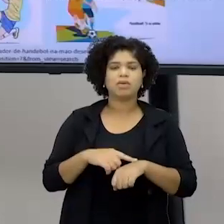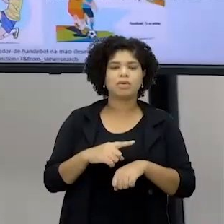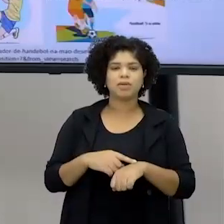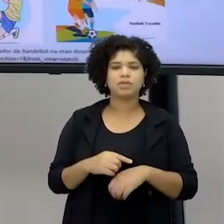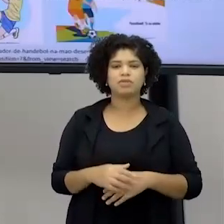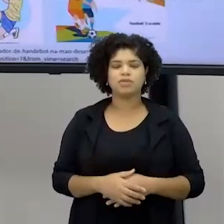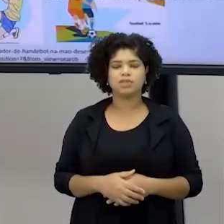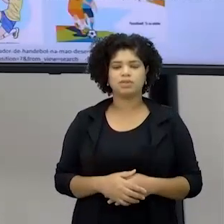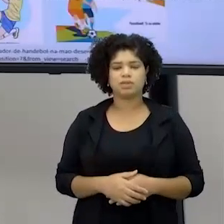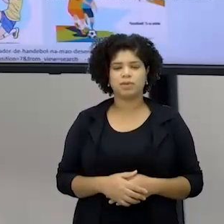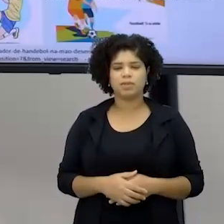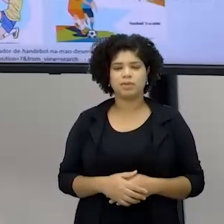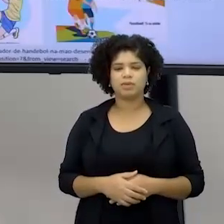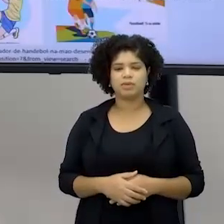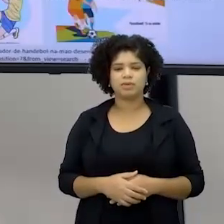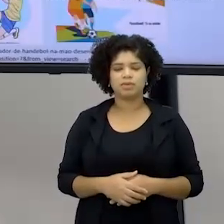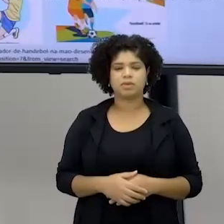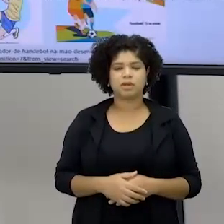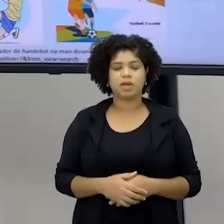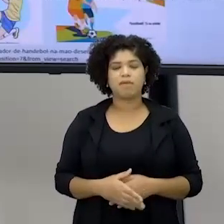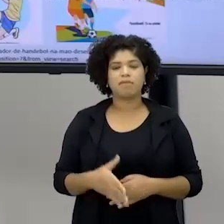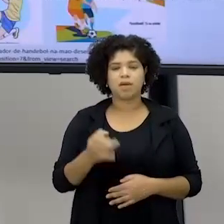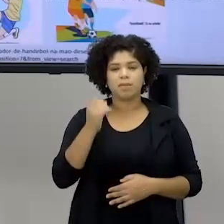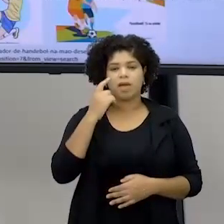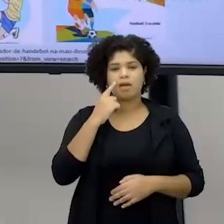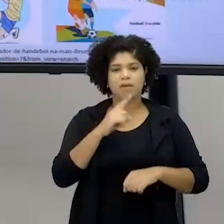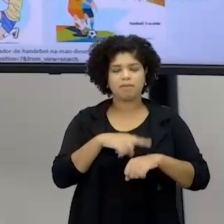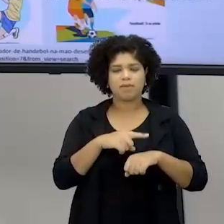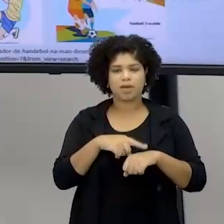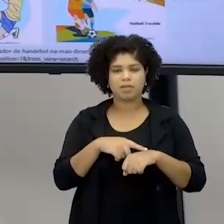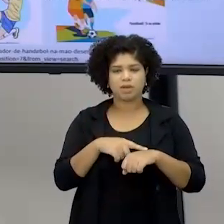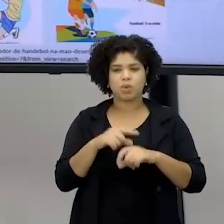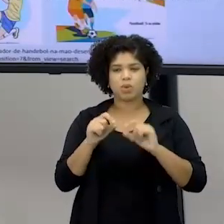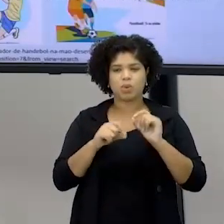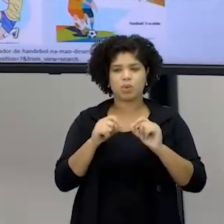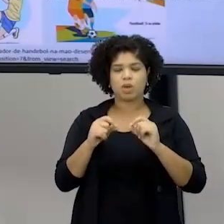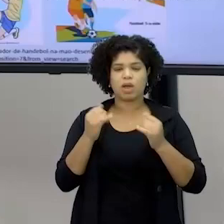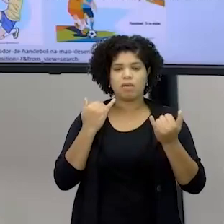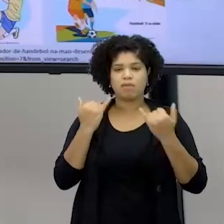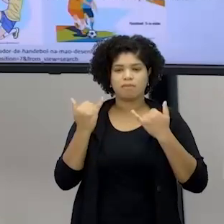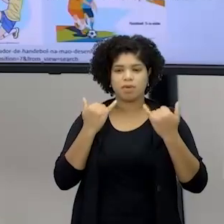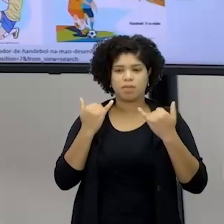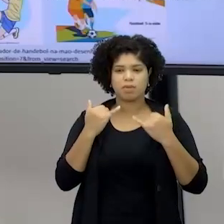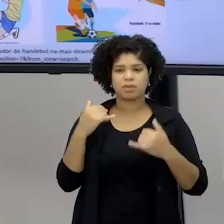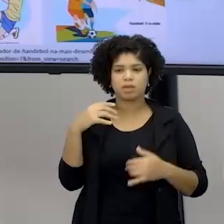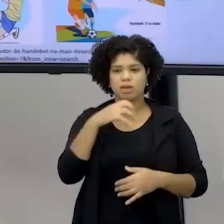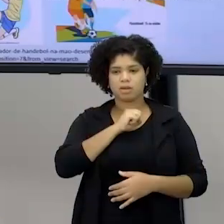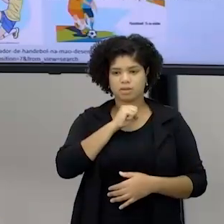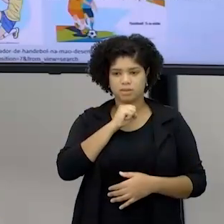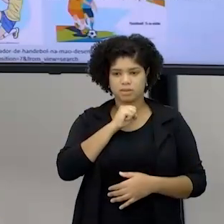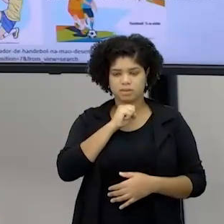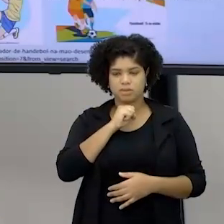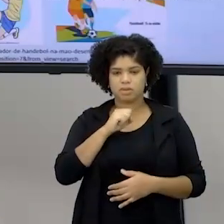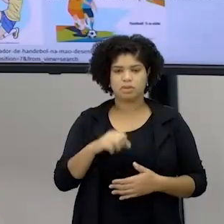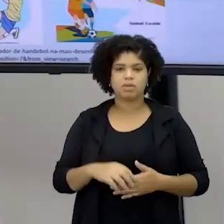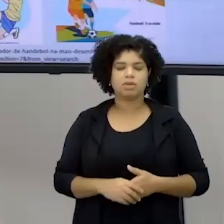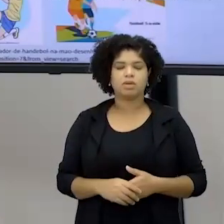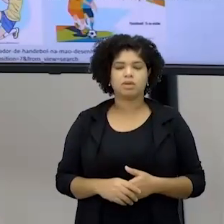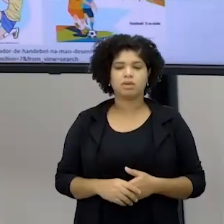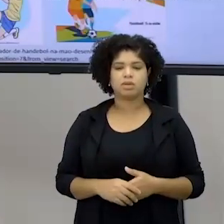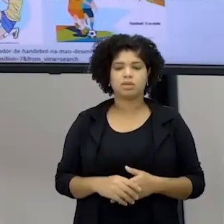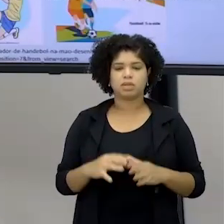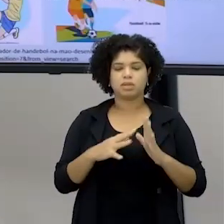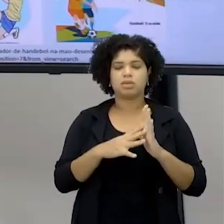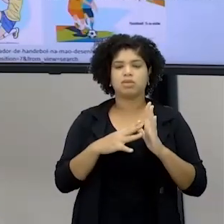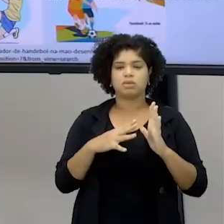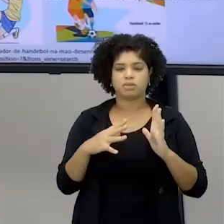vou exemplificar aqui. Vamos ver, eu fiz um levantamento aí, rapidinho, das modalidades